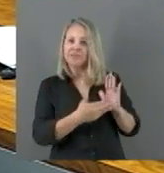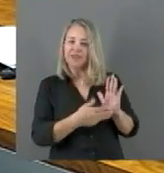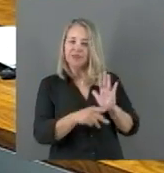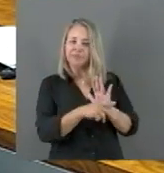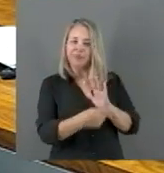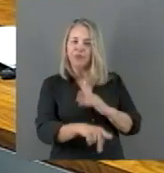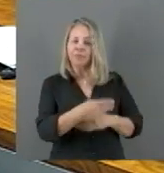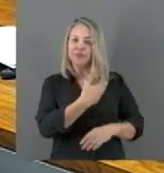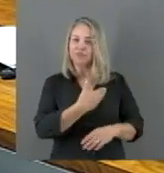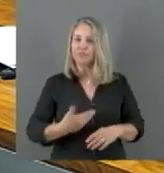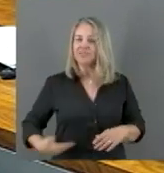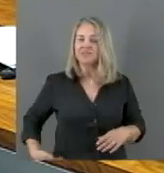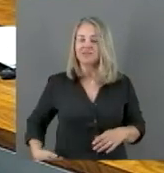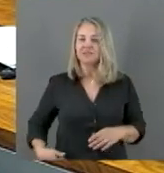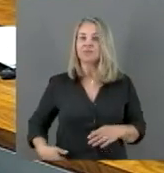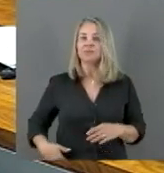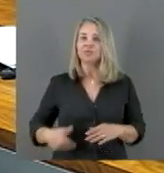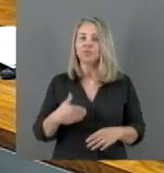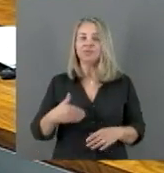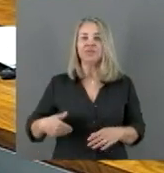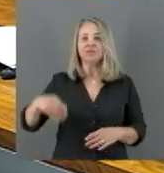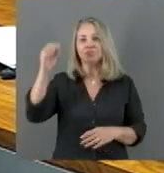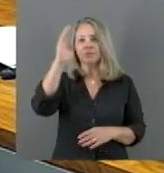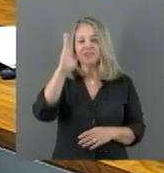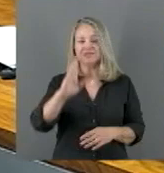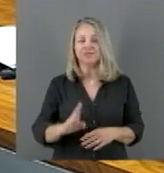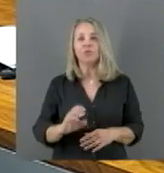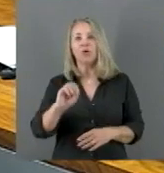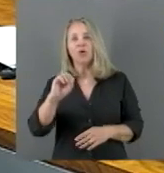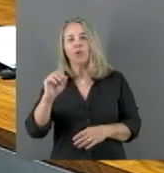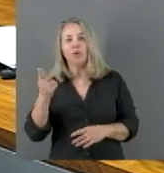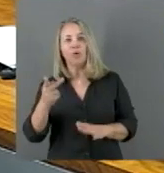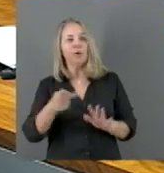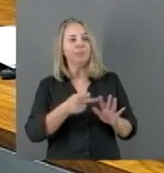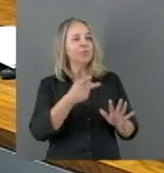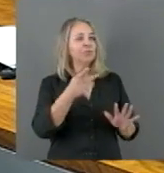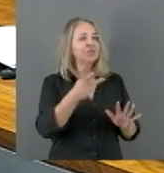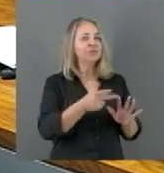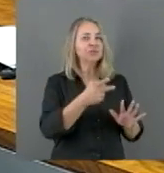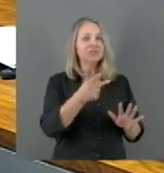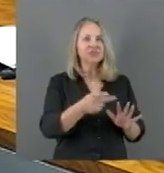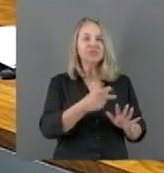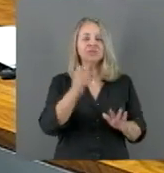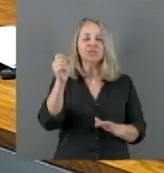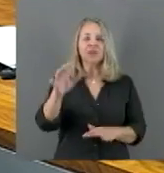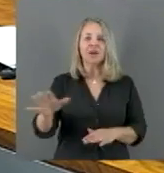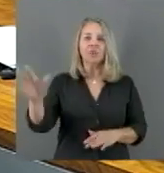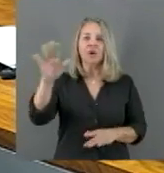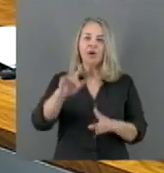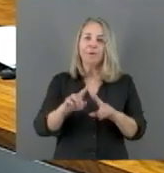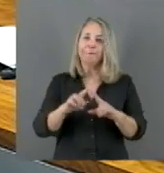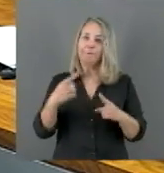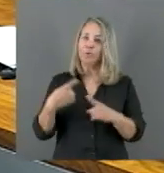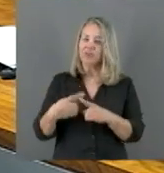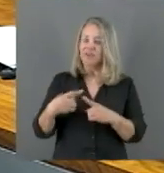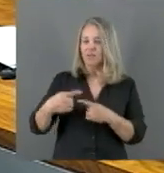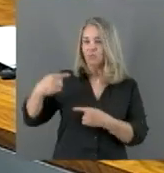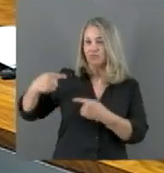da República, aos tribunais superiores ou ao procurador-geral da República, motivo porque os